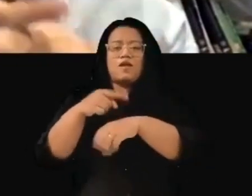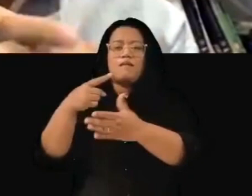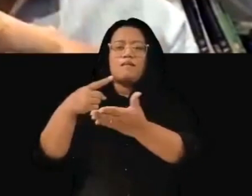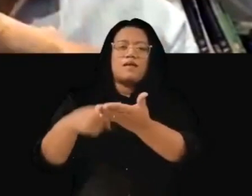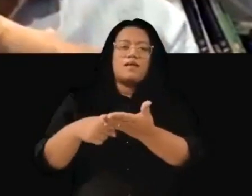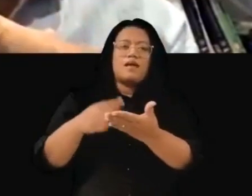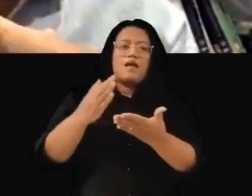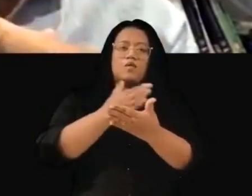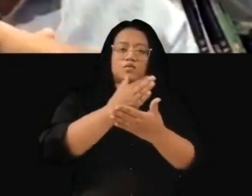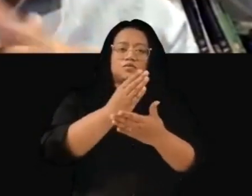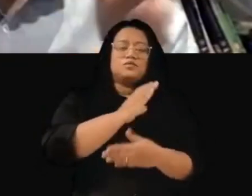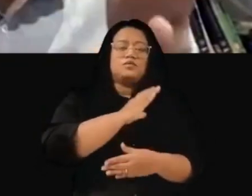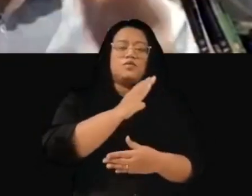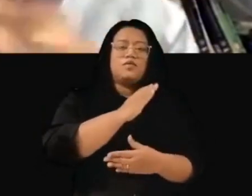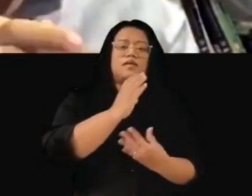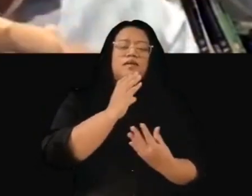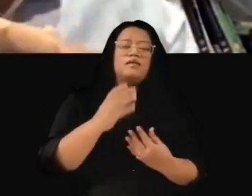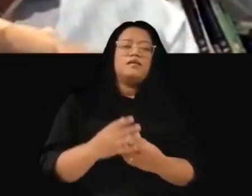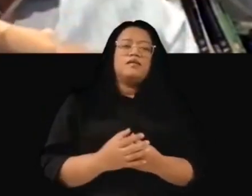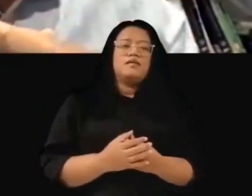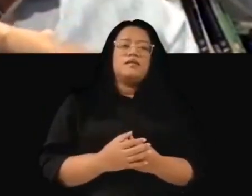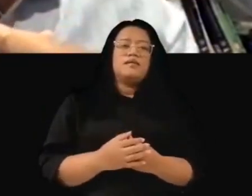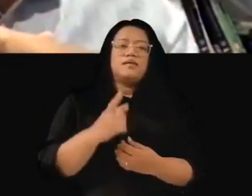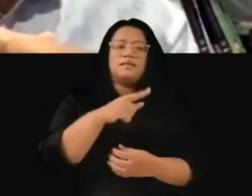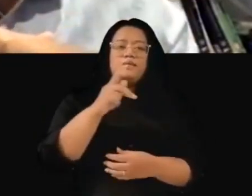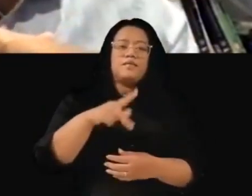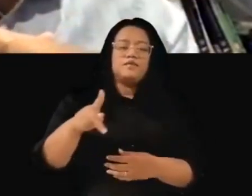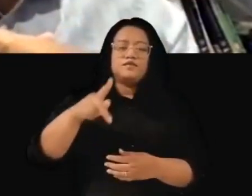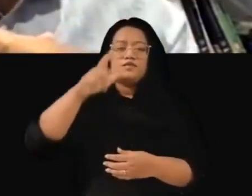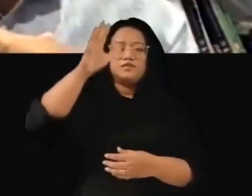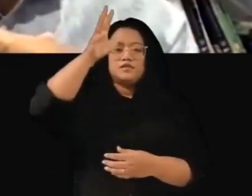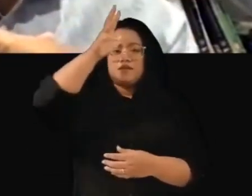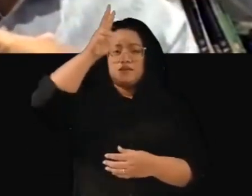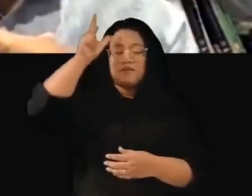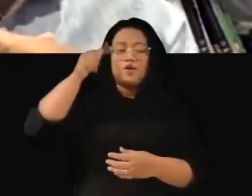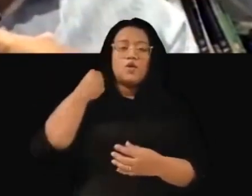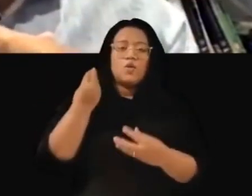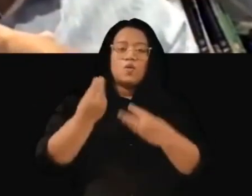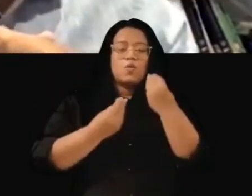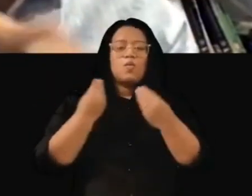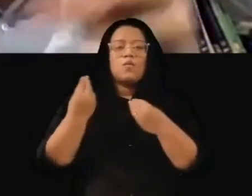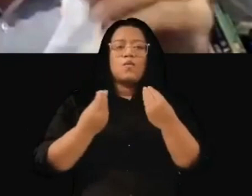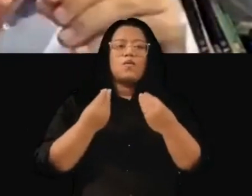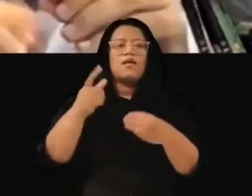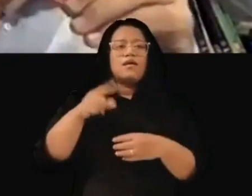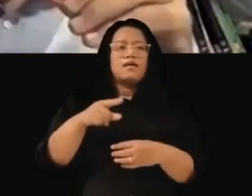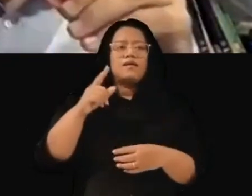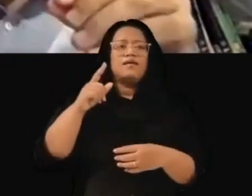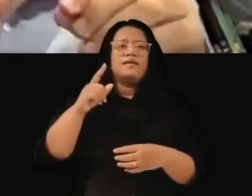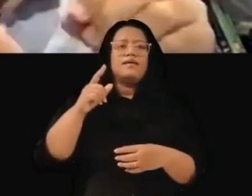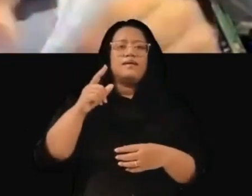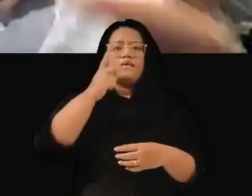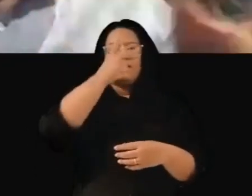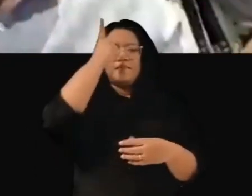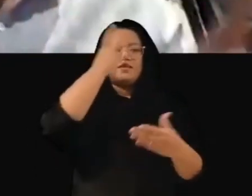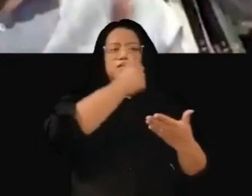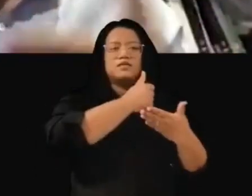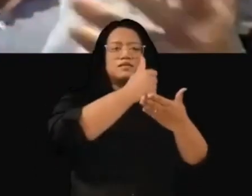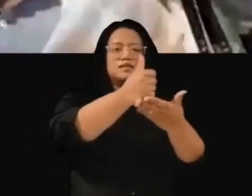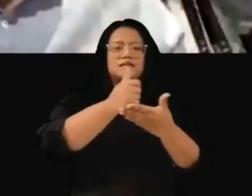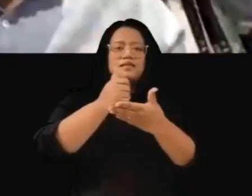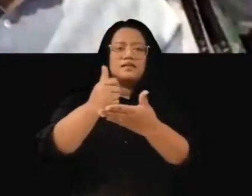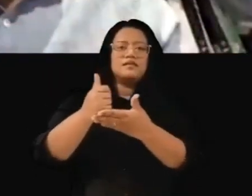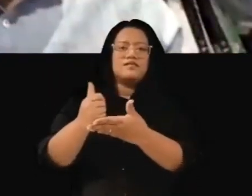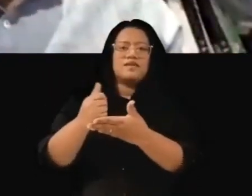colegas, por exemplo, que são professores na Amazônia, e falam assim, você não sabe como é difícil você levar uma pessoa de um ponto a outro para participar